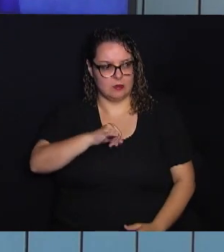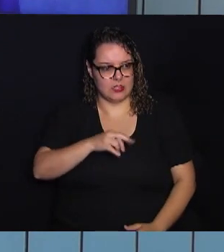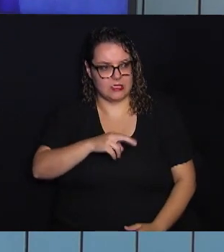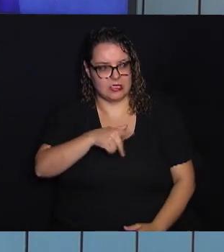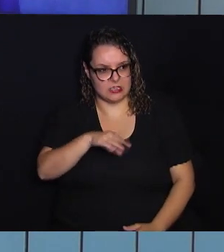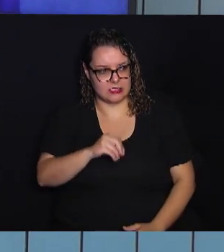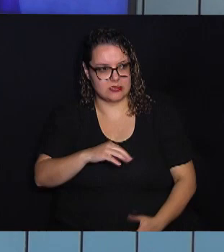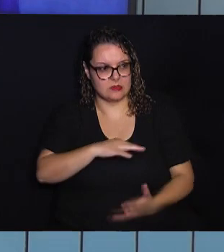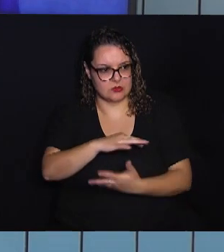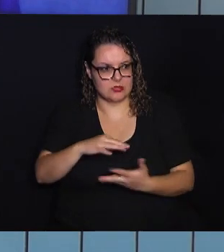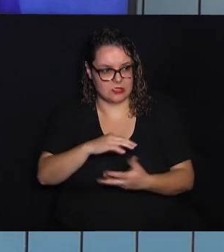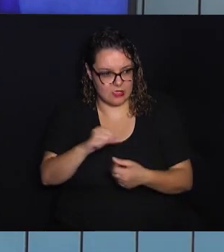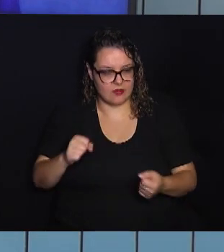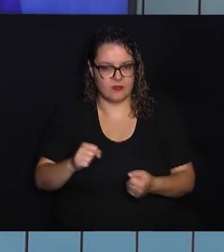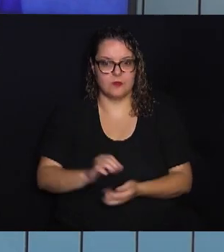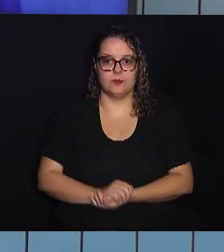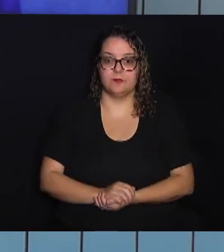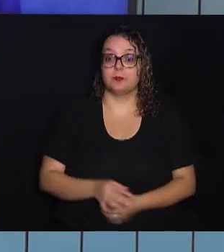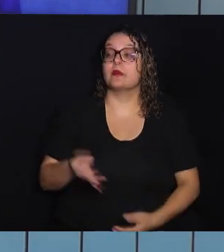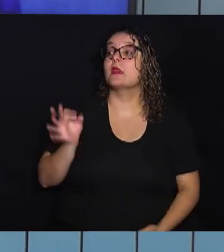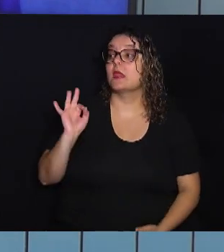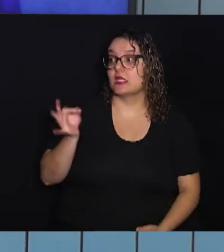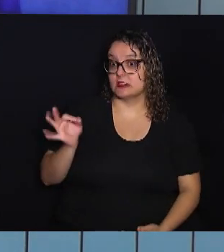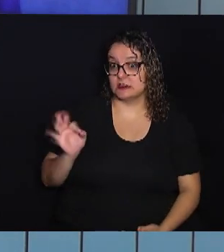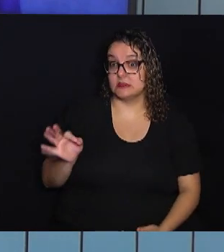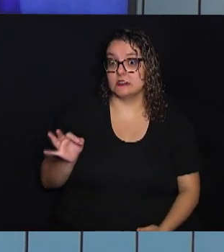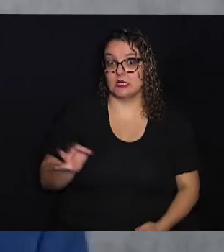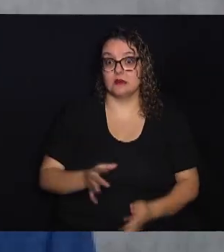e aí que entra essa mineração sustentável.